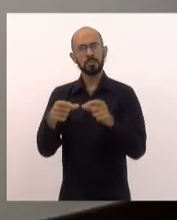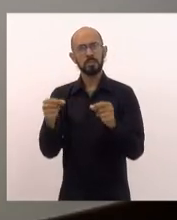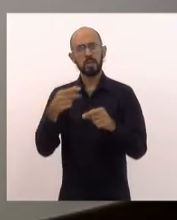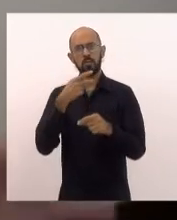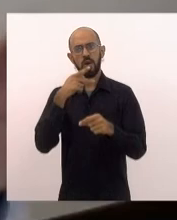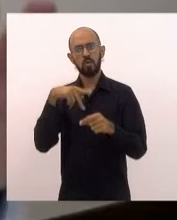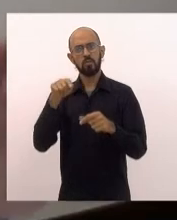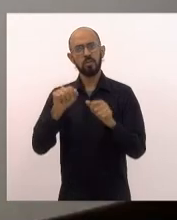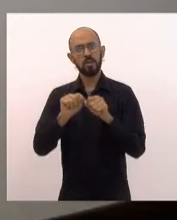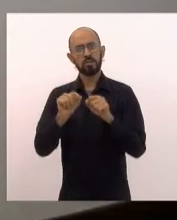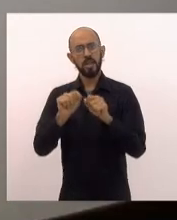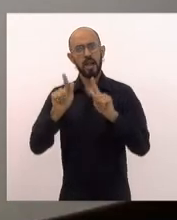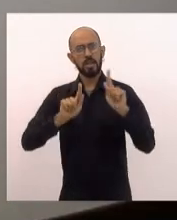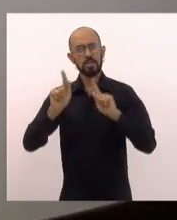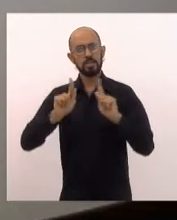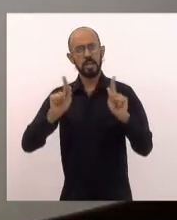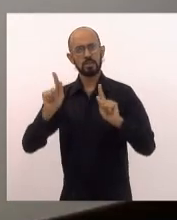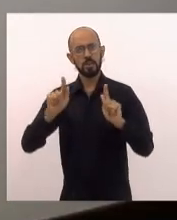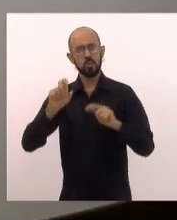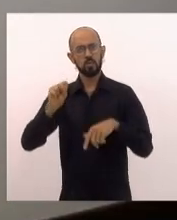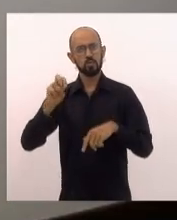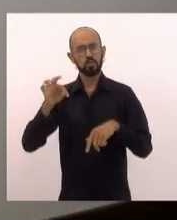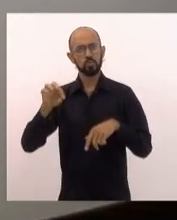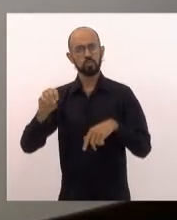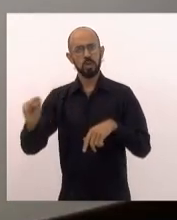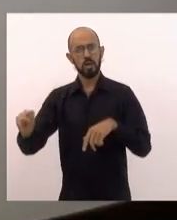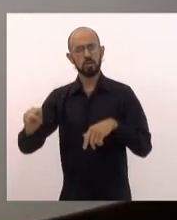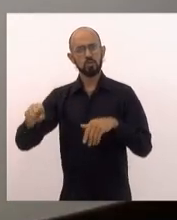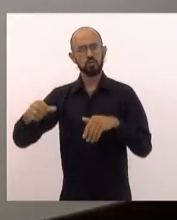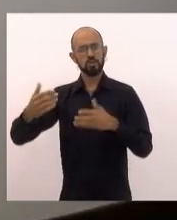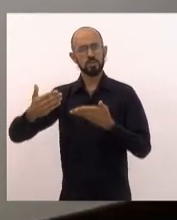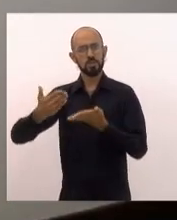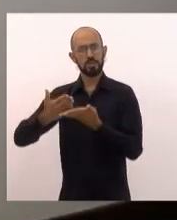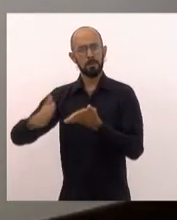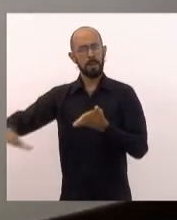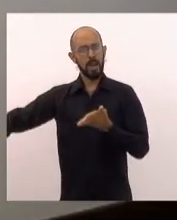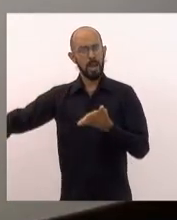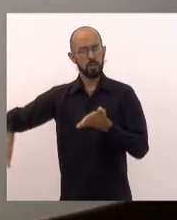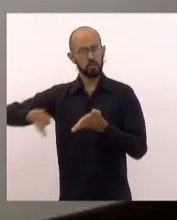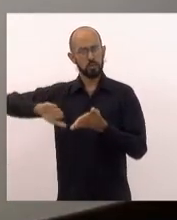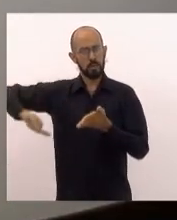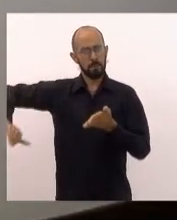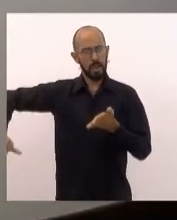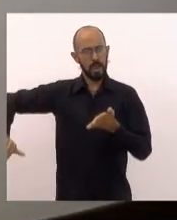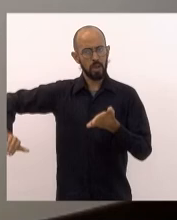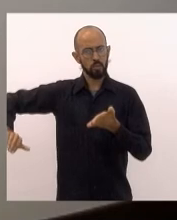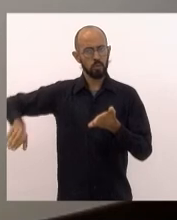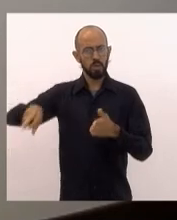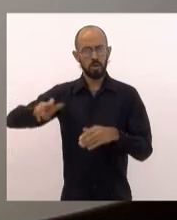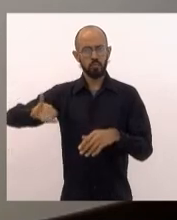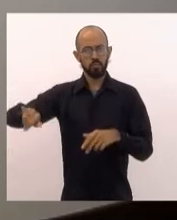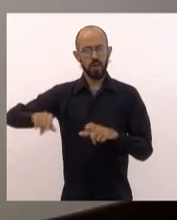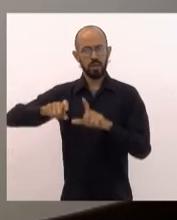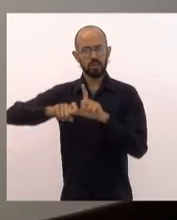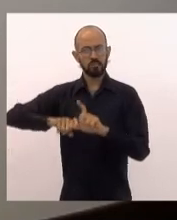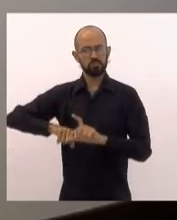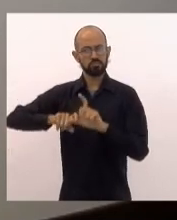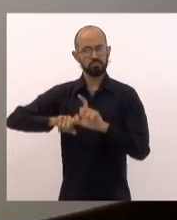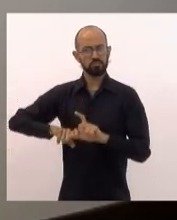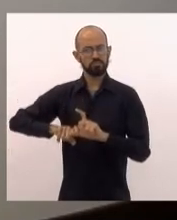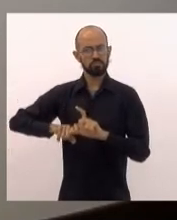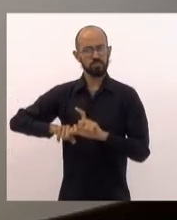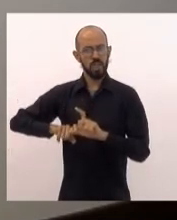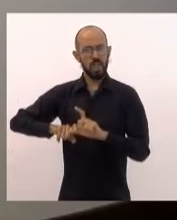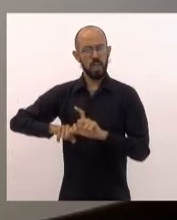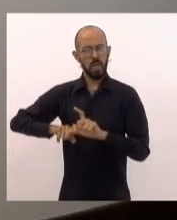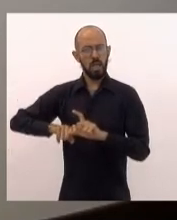Santos Dumont isoladamente. Não estarão mais pendurados aqueles três aeroportos mineiros deficitários. Só que esse não é o